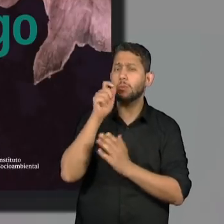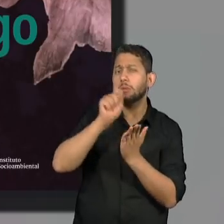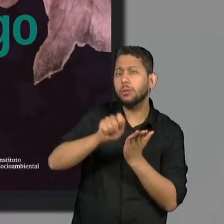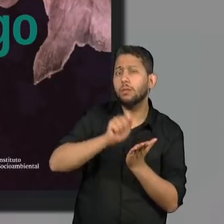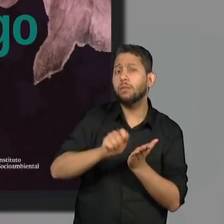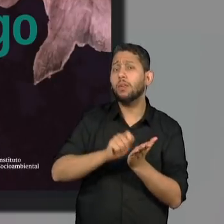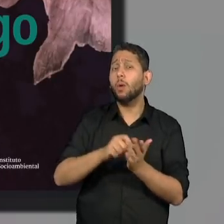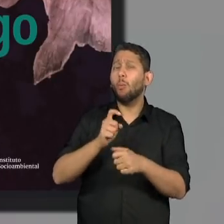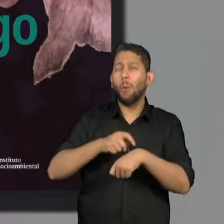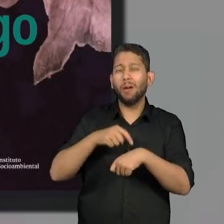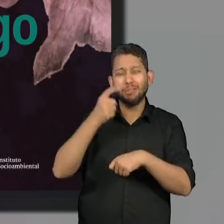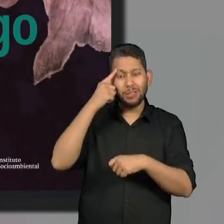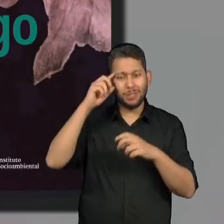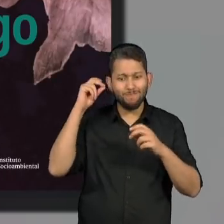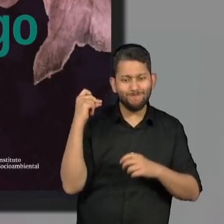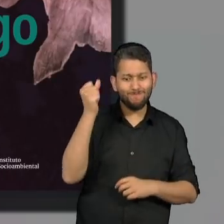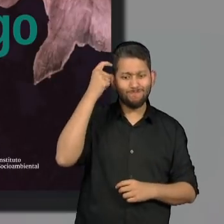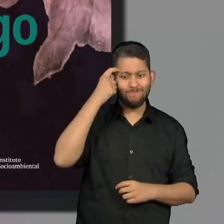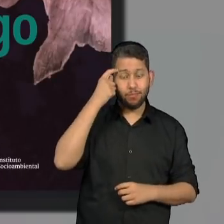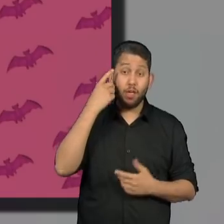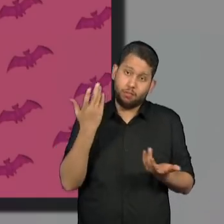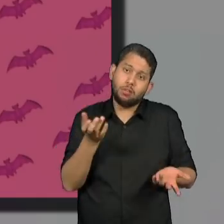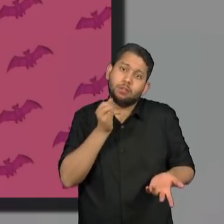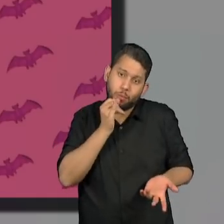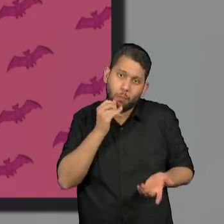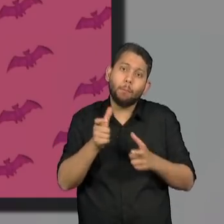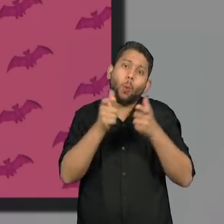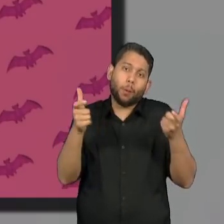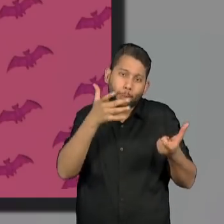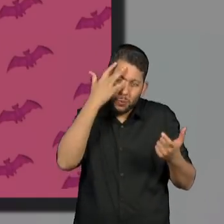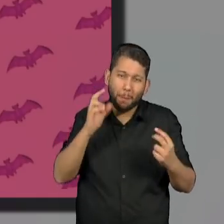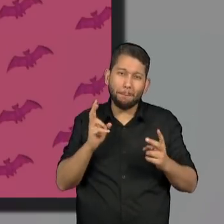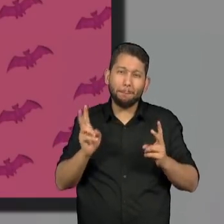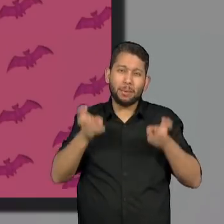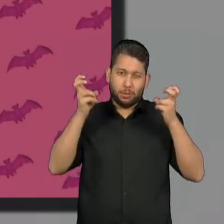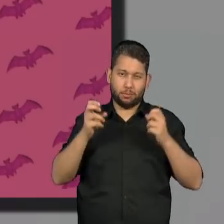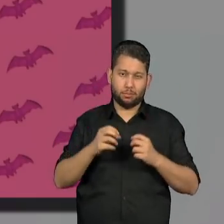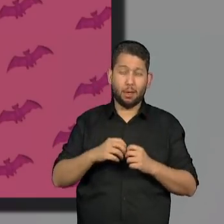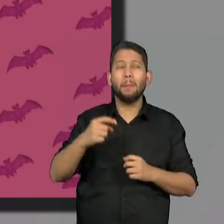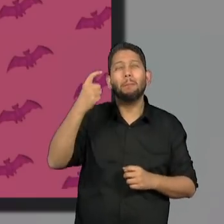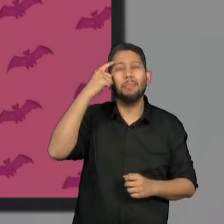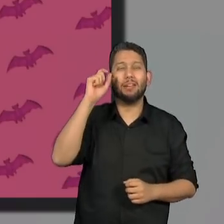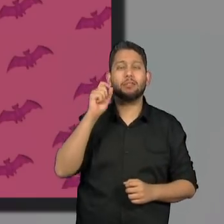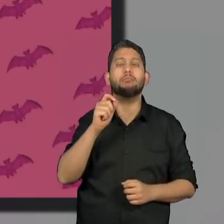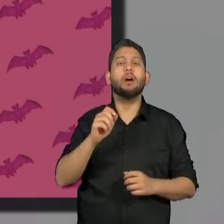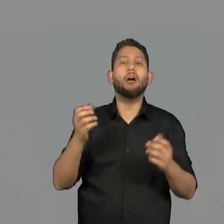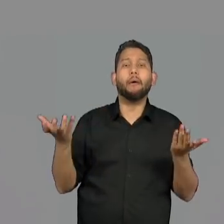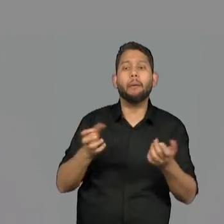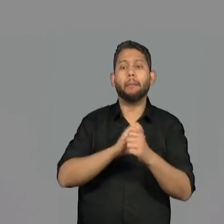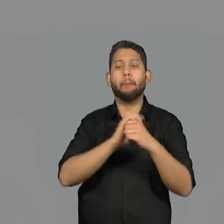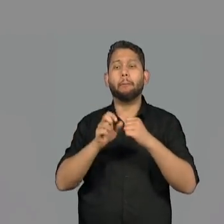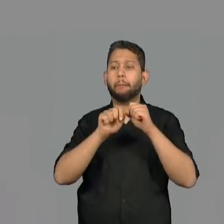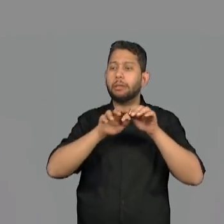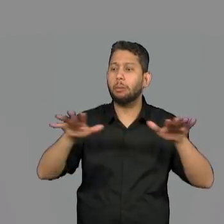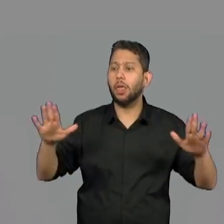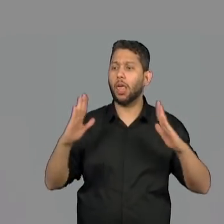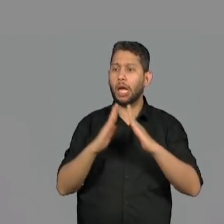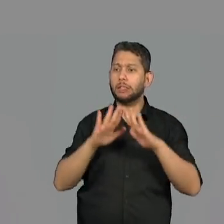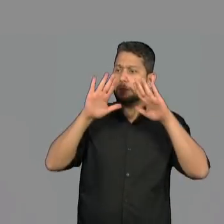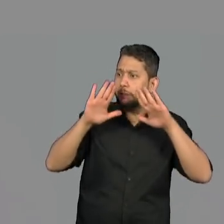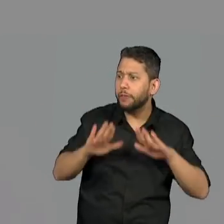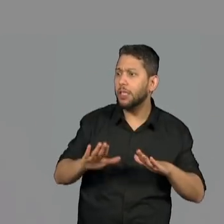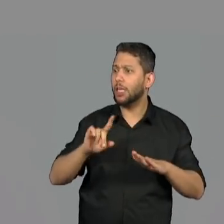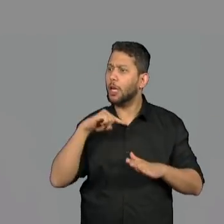momento onde a gente se deu conta, ou muitos de nós nos demos conta, que aquela ideia original que a gente tinha de que a pandemia